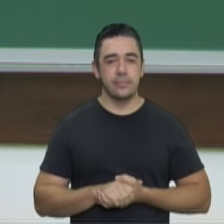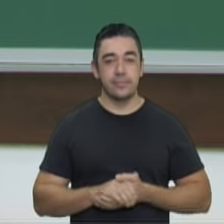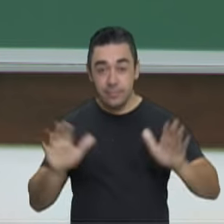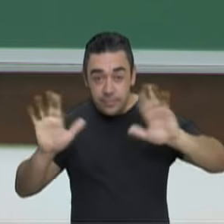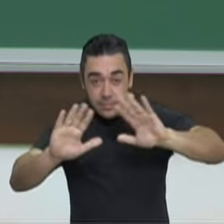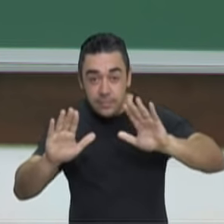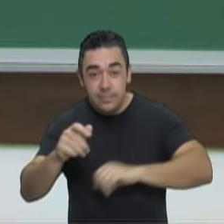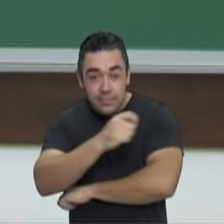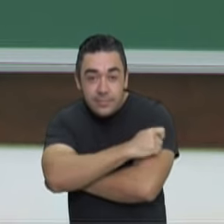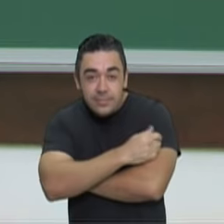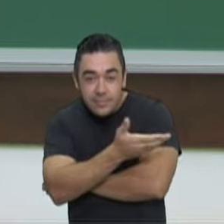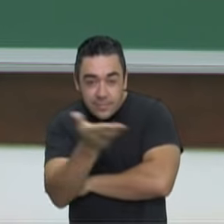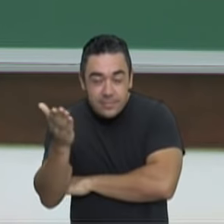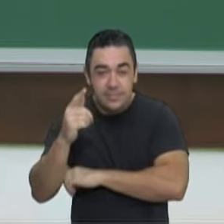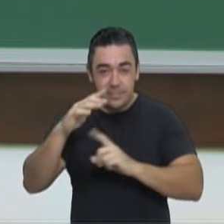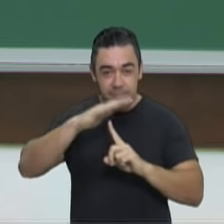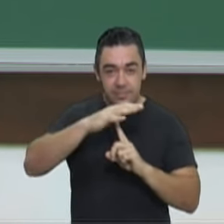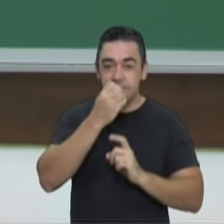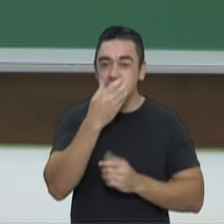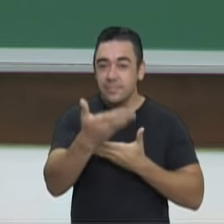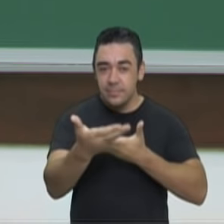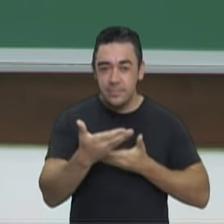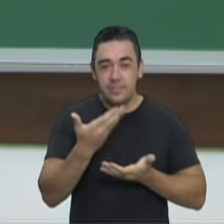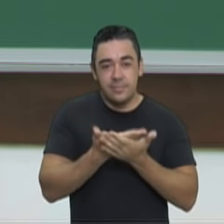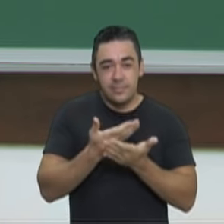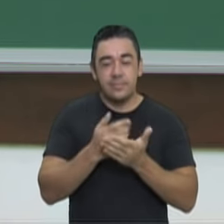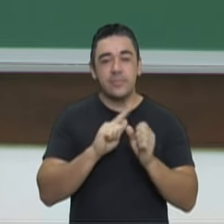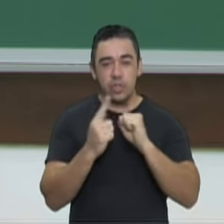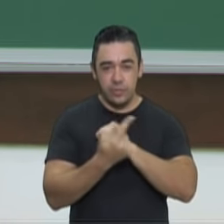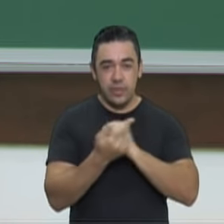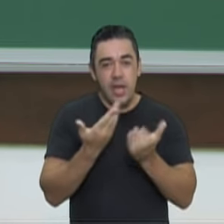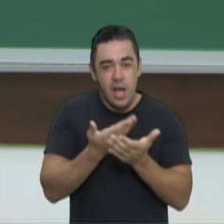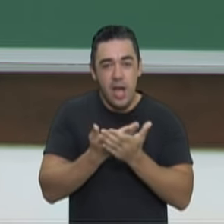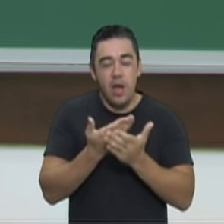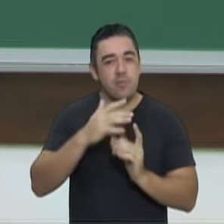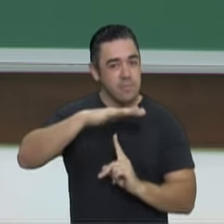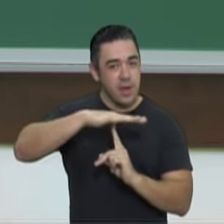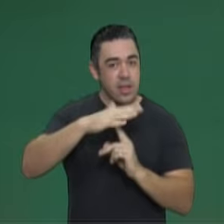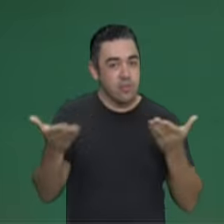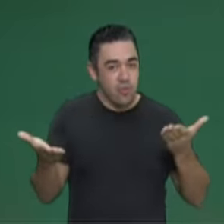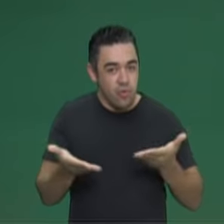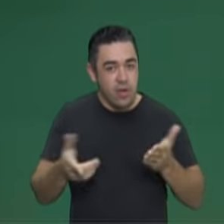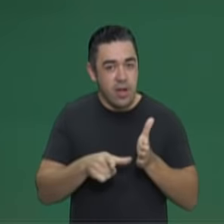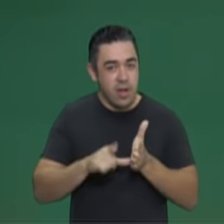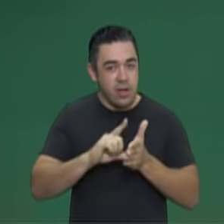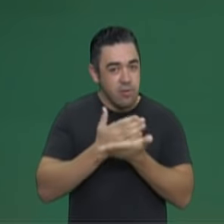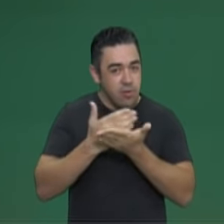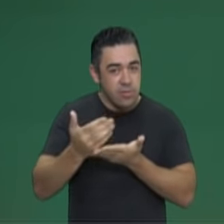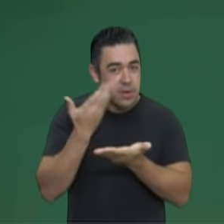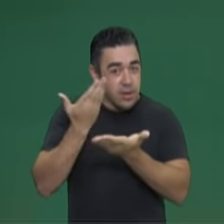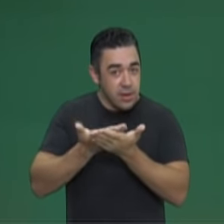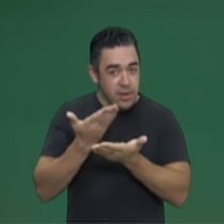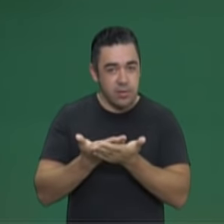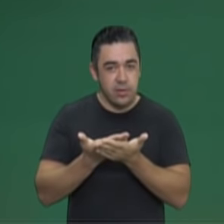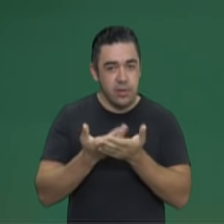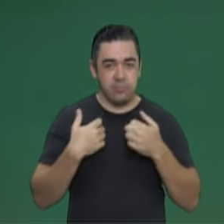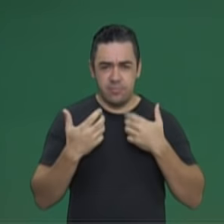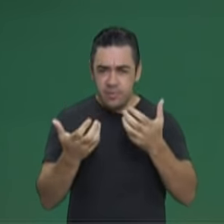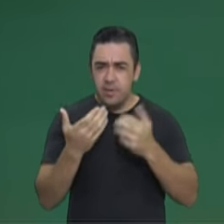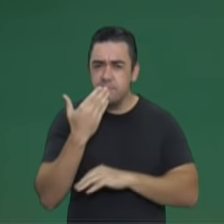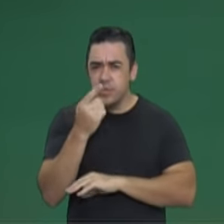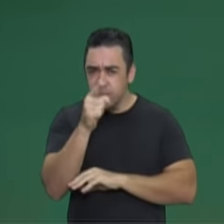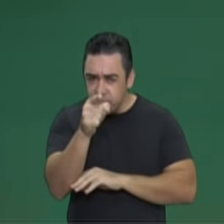Olá, estudante paranaense, bem-vindo à aula de Geografia do programa Aula Paraná de hoje. E antes de começarmos a nossa aula, quero pedir